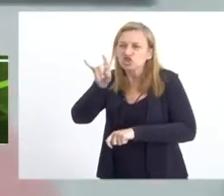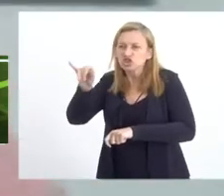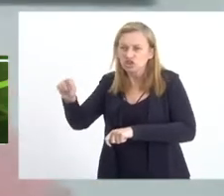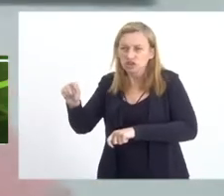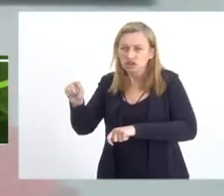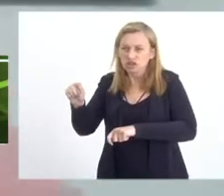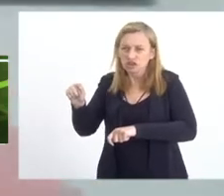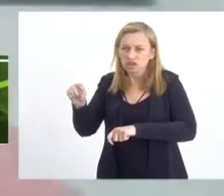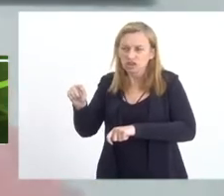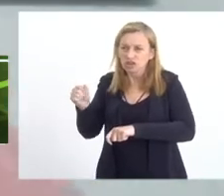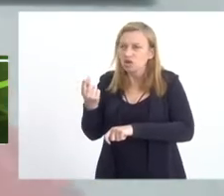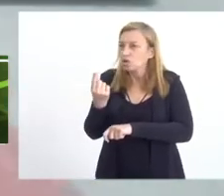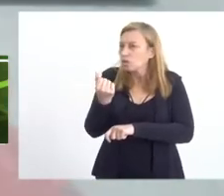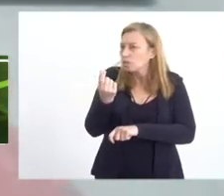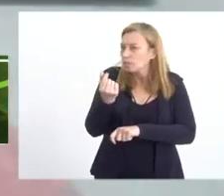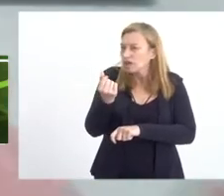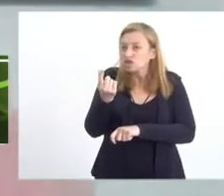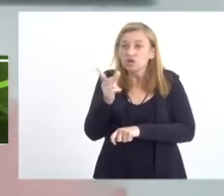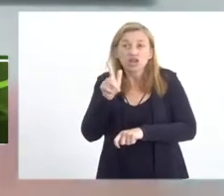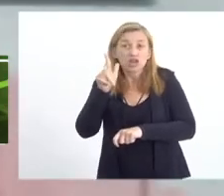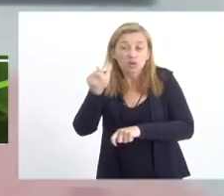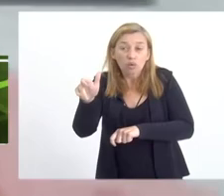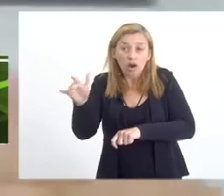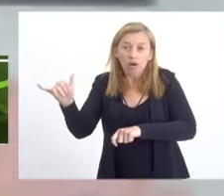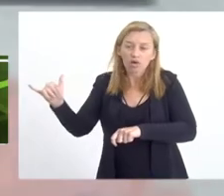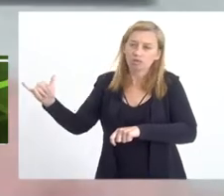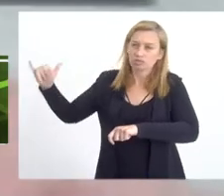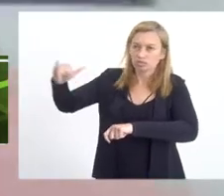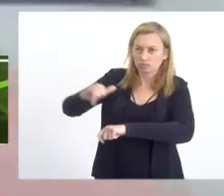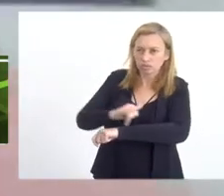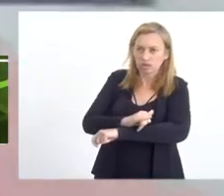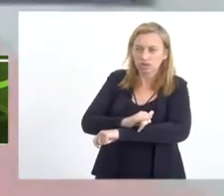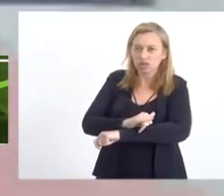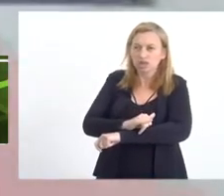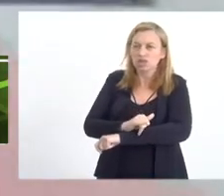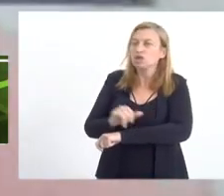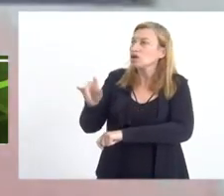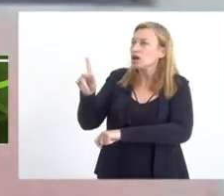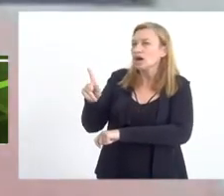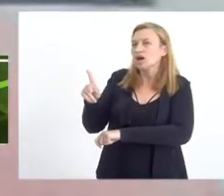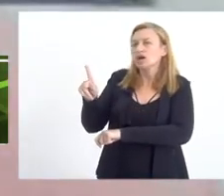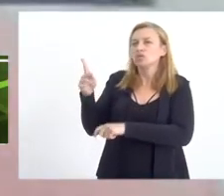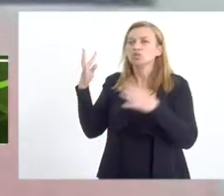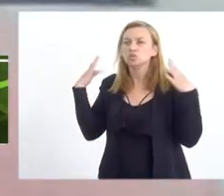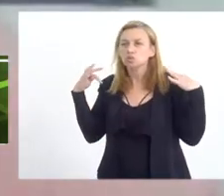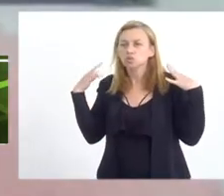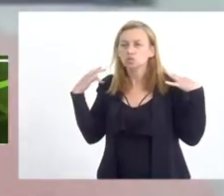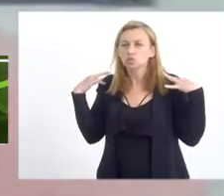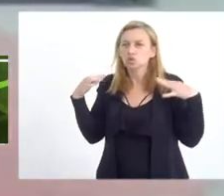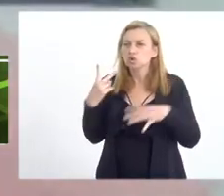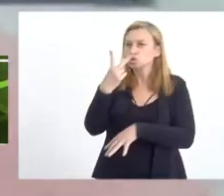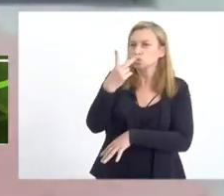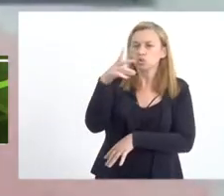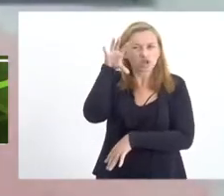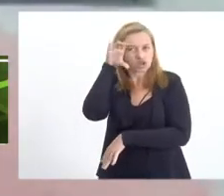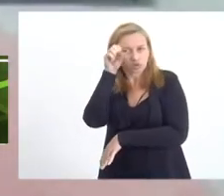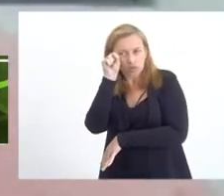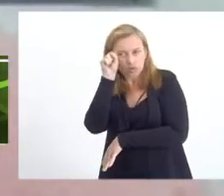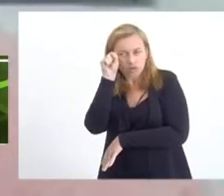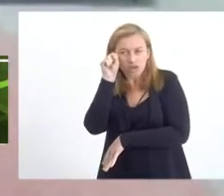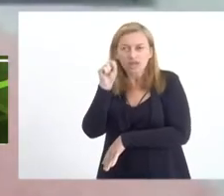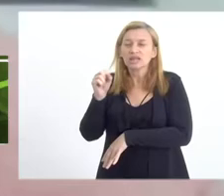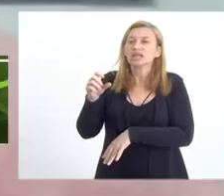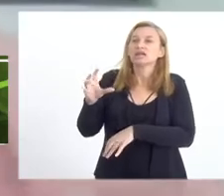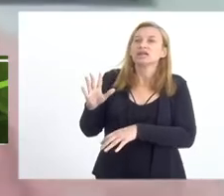o mesmo preço da passagem aérea. O usuário, né, o turista, pernoita por duas noites na cidade do